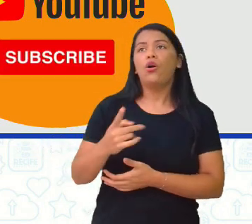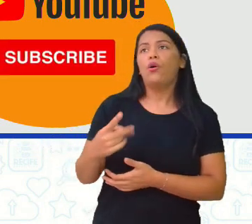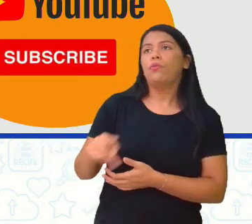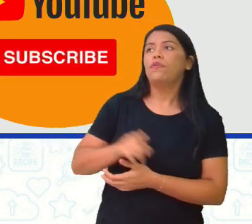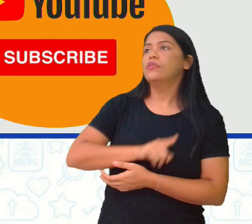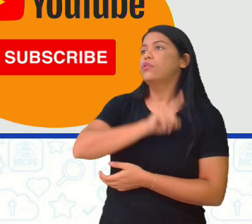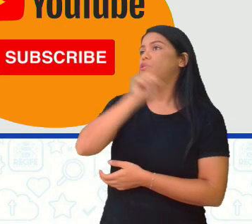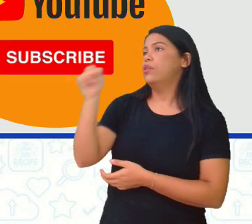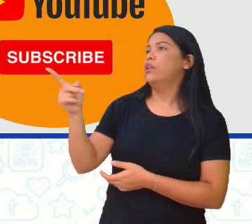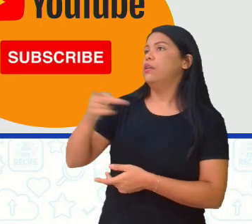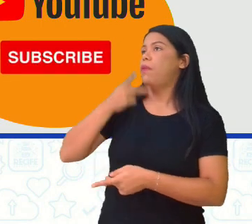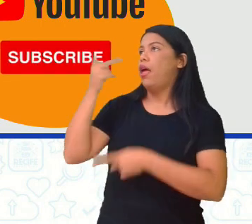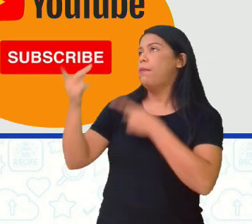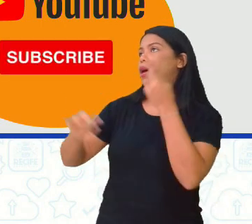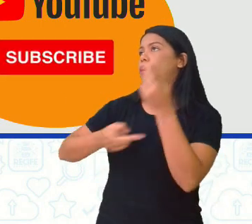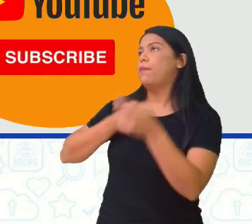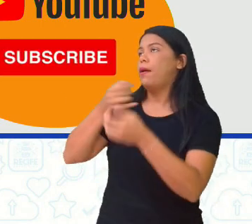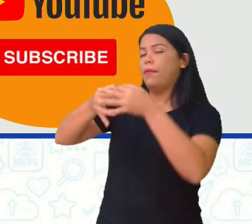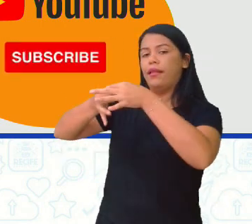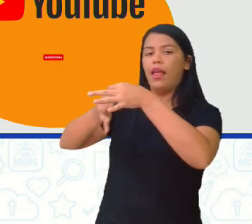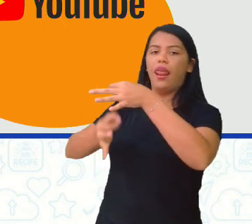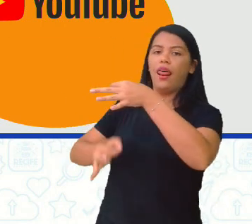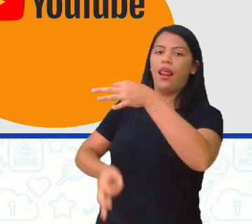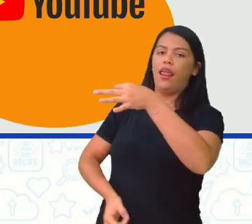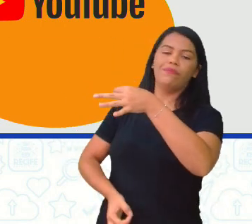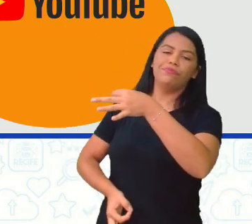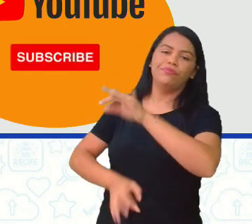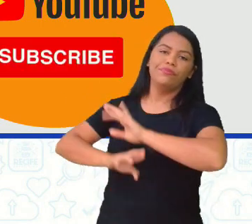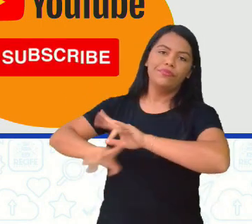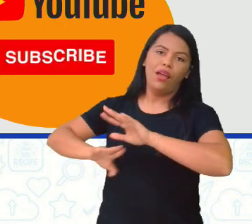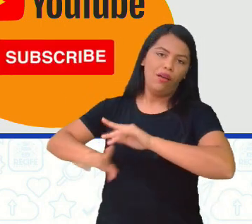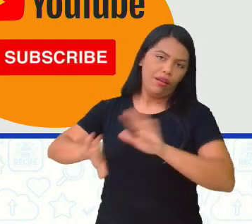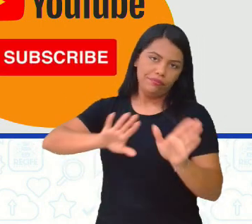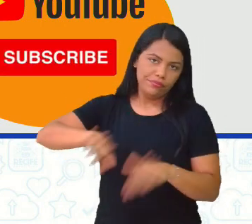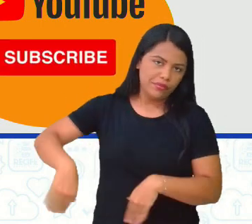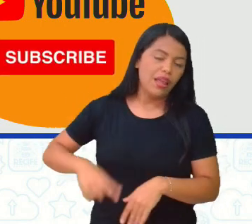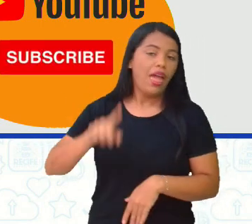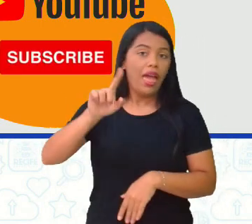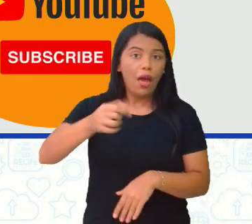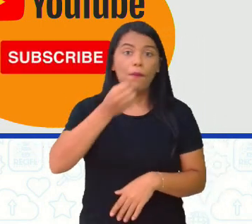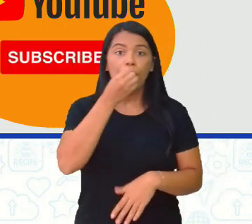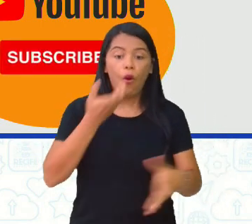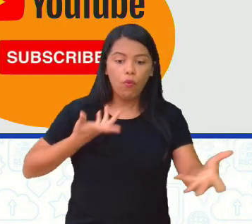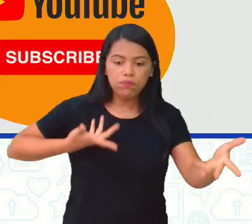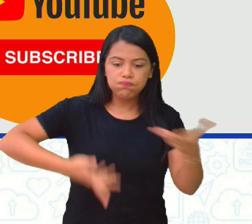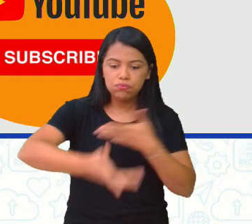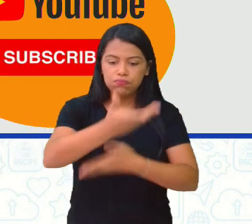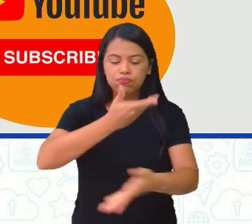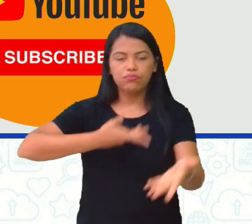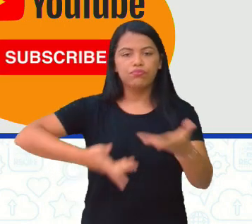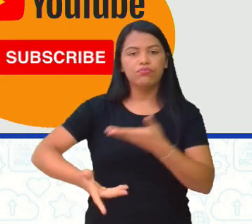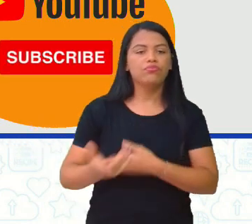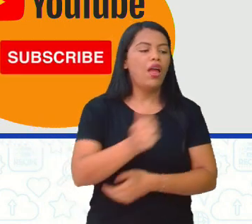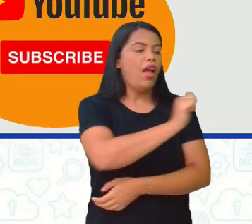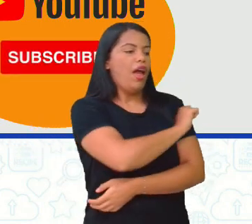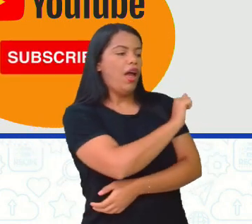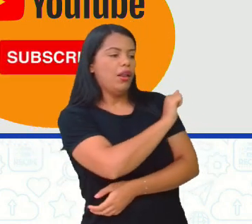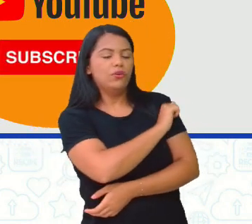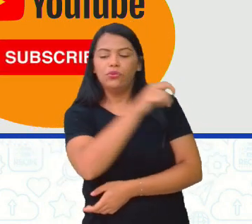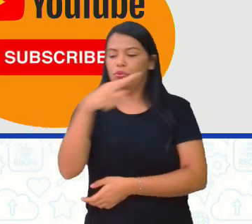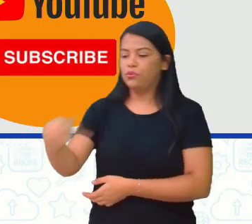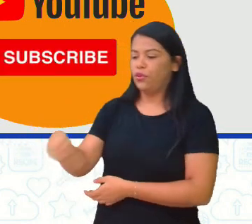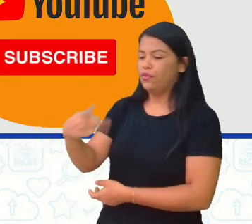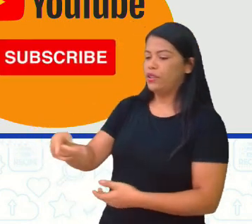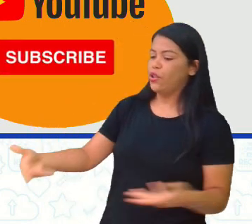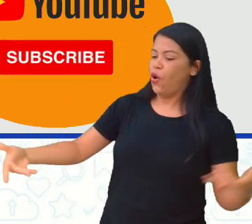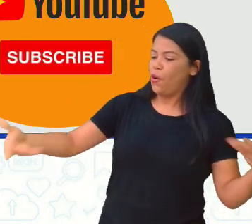ali falar. O bom da aula mesmo é essa integração. Aluno, professor, conhecimento.